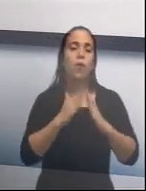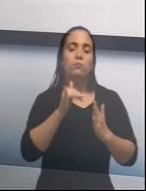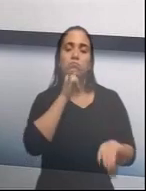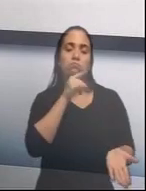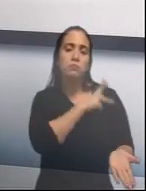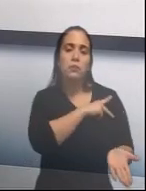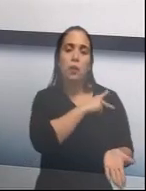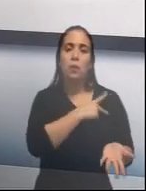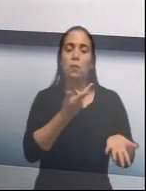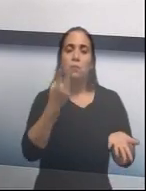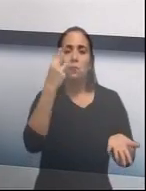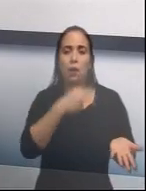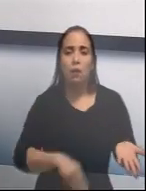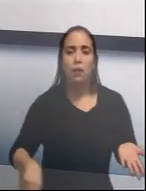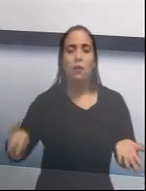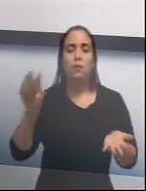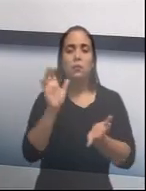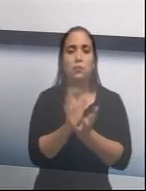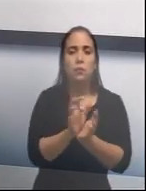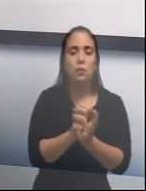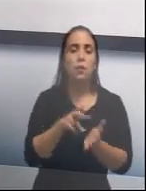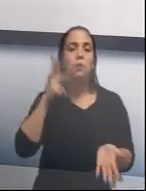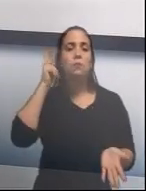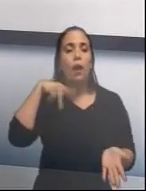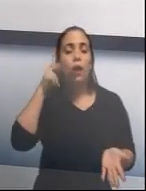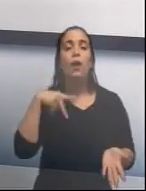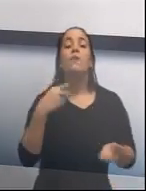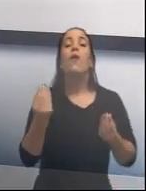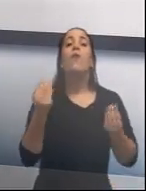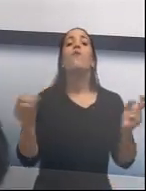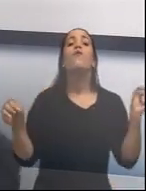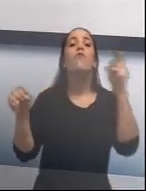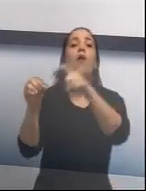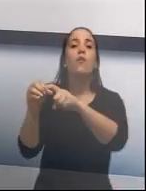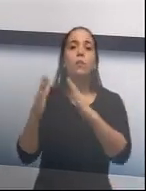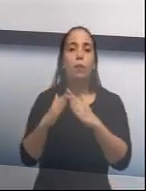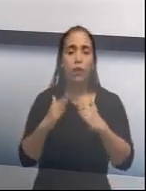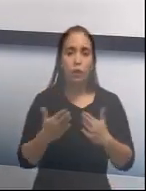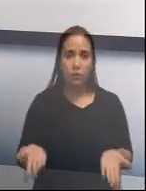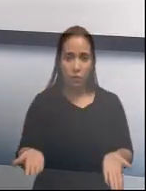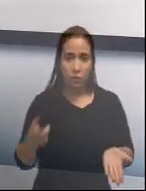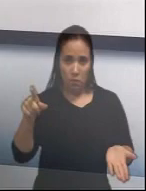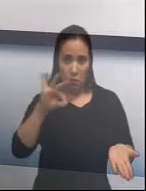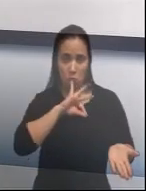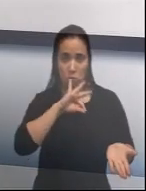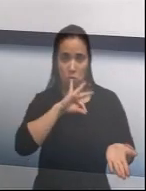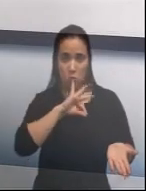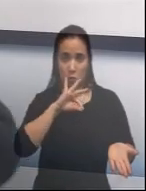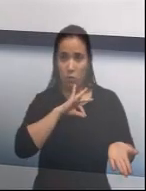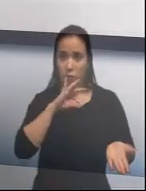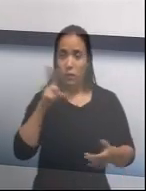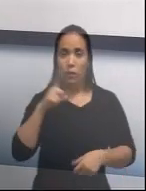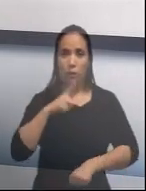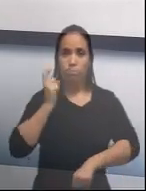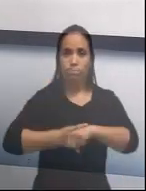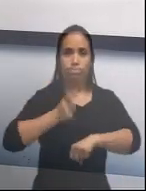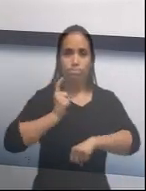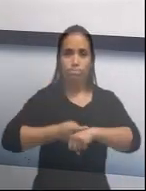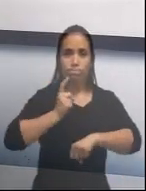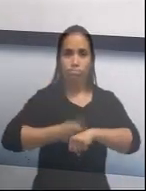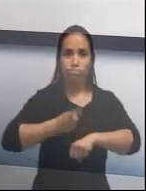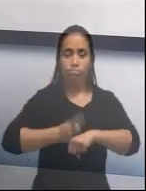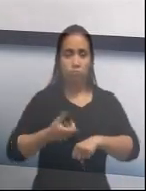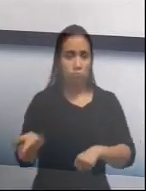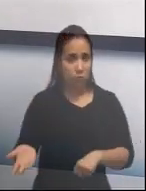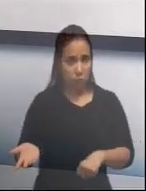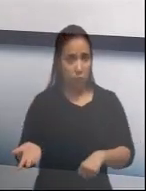Maranhão, de Pernambuco, ou de São Paulo, Rio de Janeiro, ou da Paraíba, como é que ele volta para casa com policiais rodoviários federais com essa capacidade de